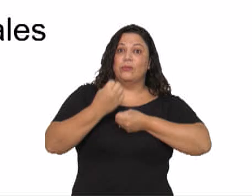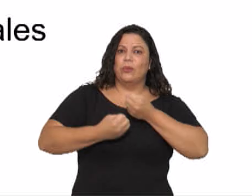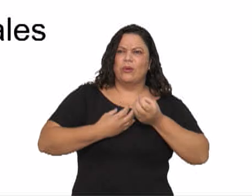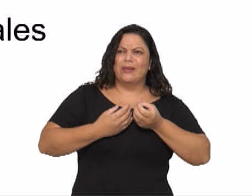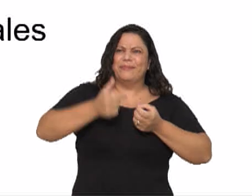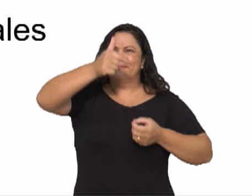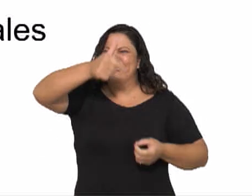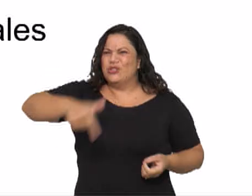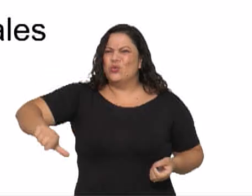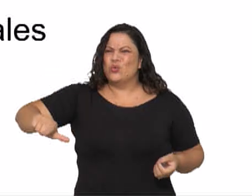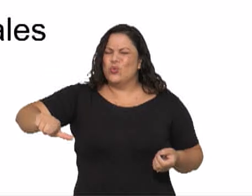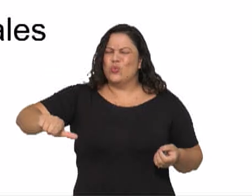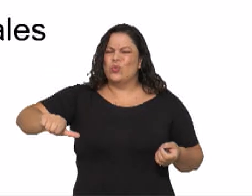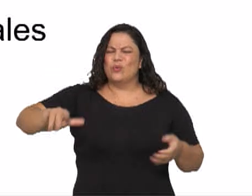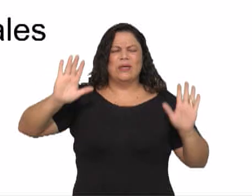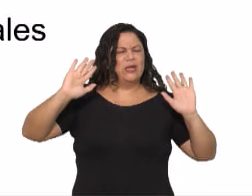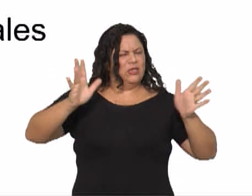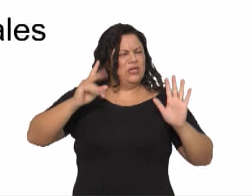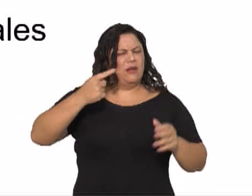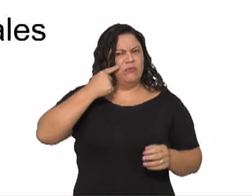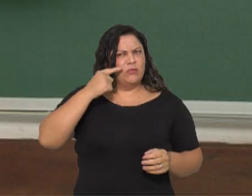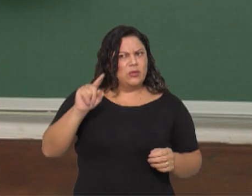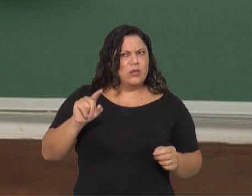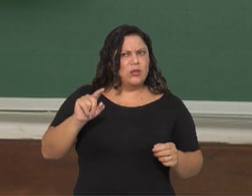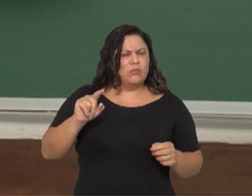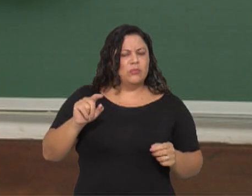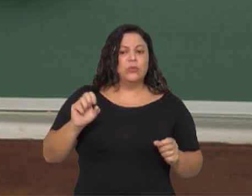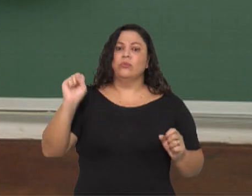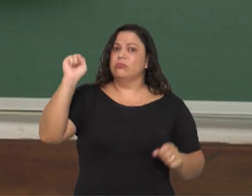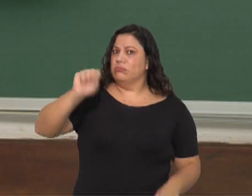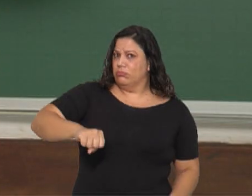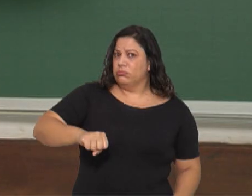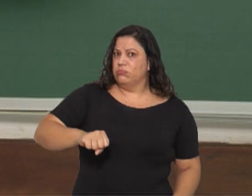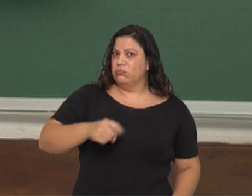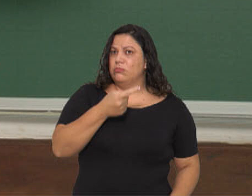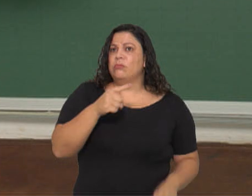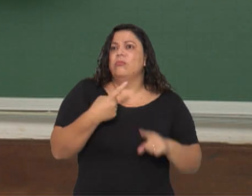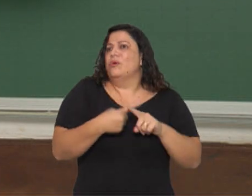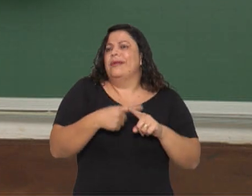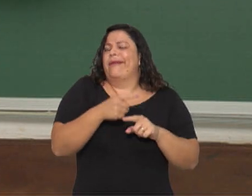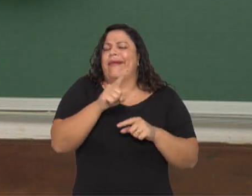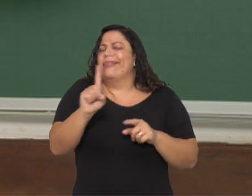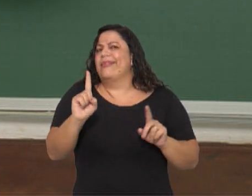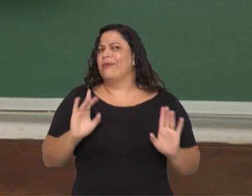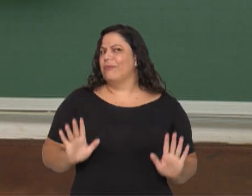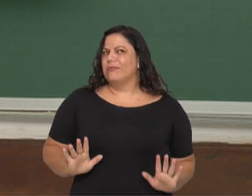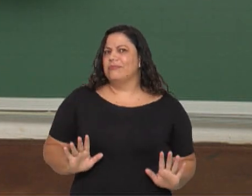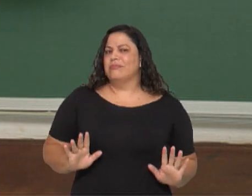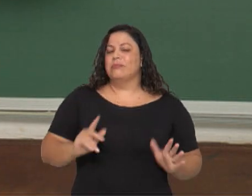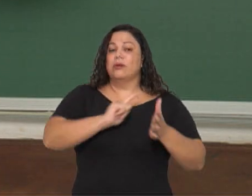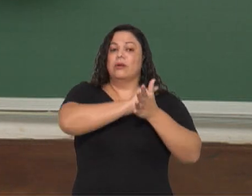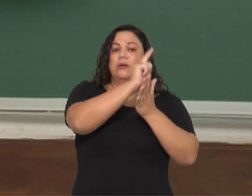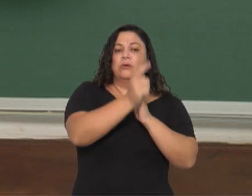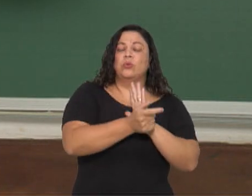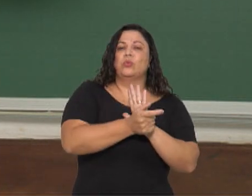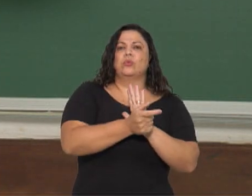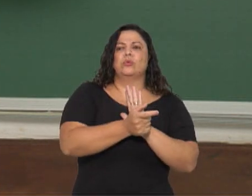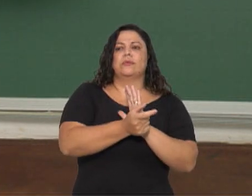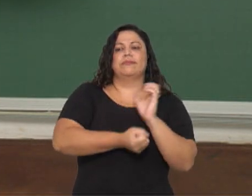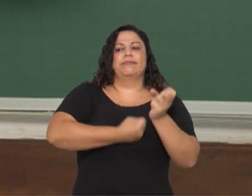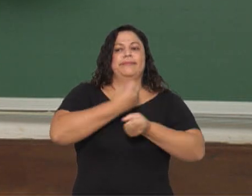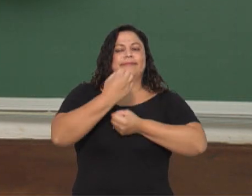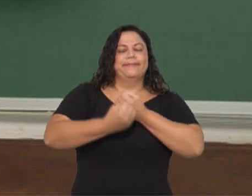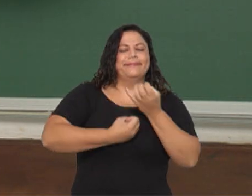de novo, já vimos na outra aula. Sim, por que não? Vamos aproveitar este gênero textual para as